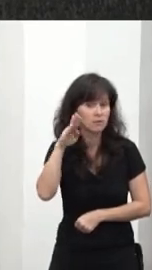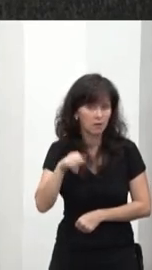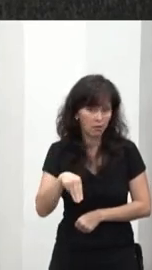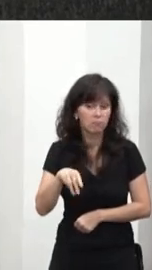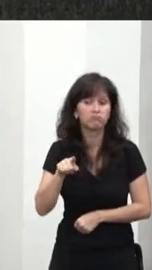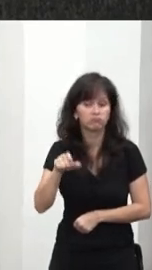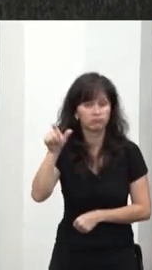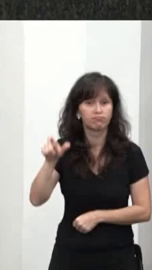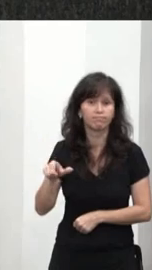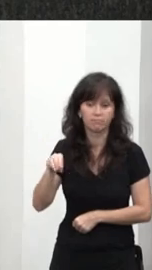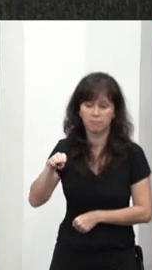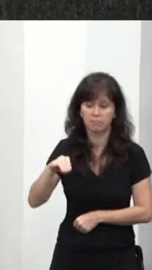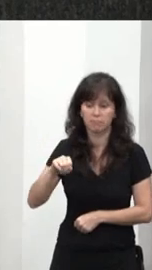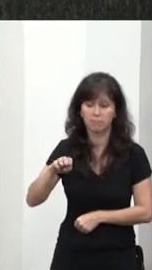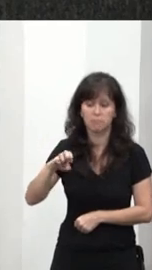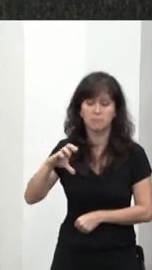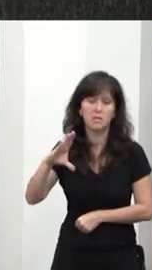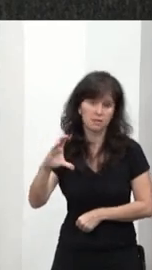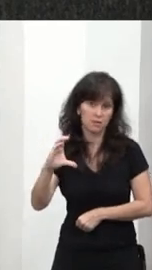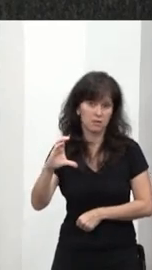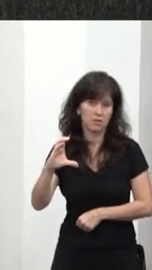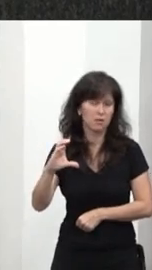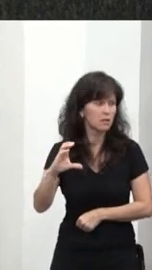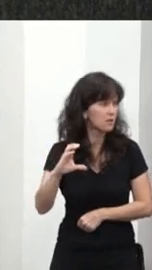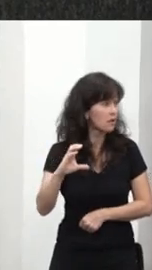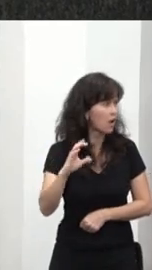um link não sei